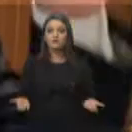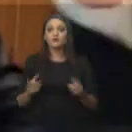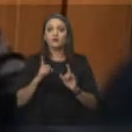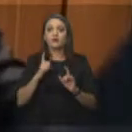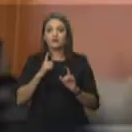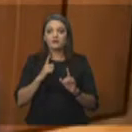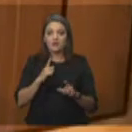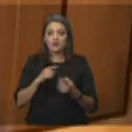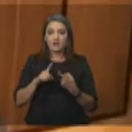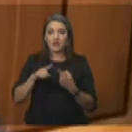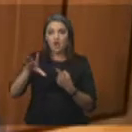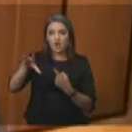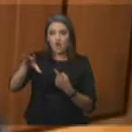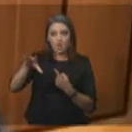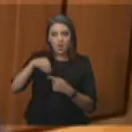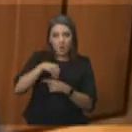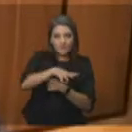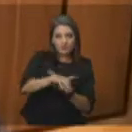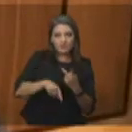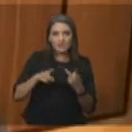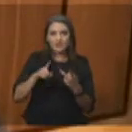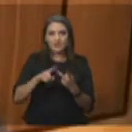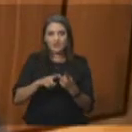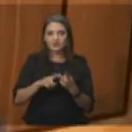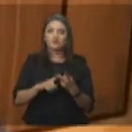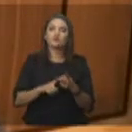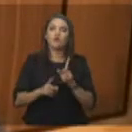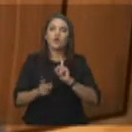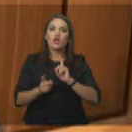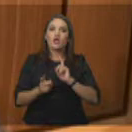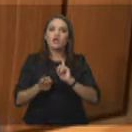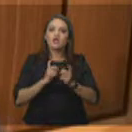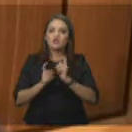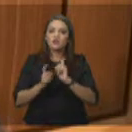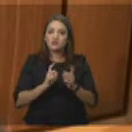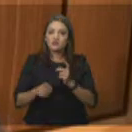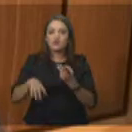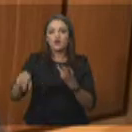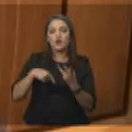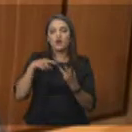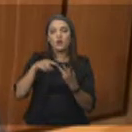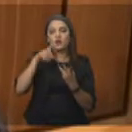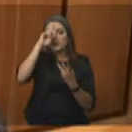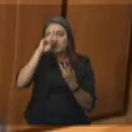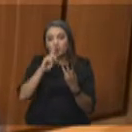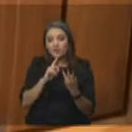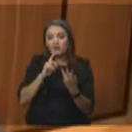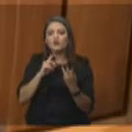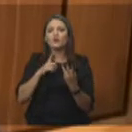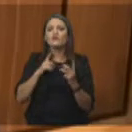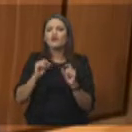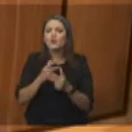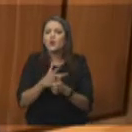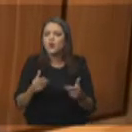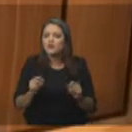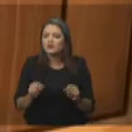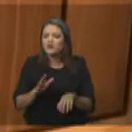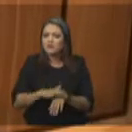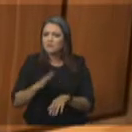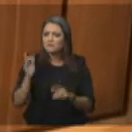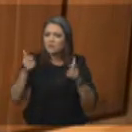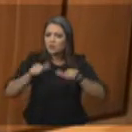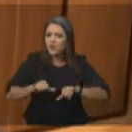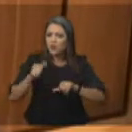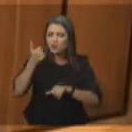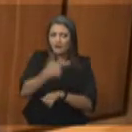execução administrativa e formação de perfis, no caso brasileiro, revela ainda uma feição um pouco mais drástica do que o